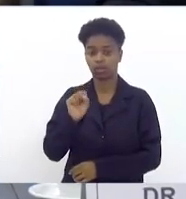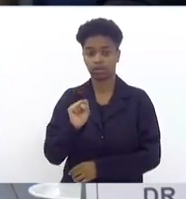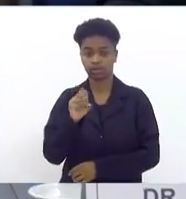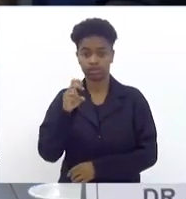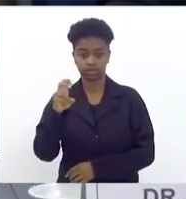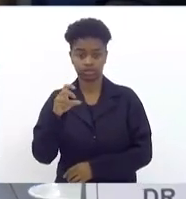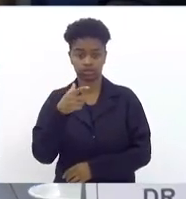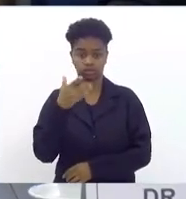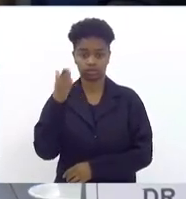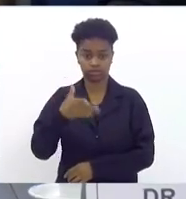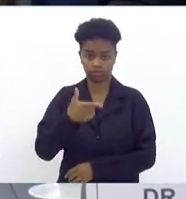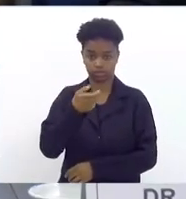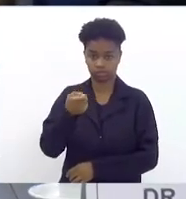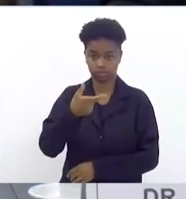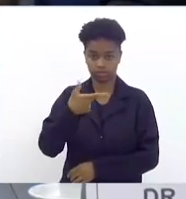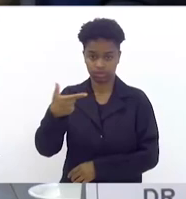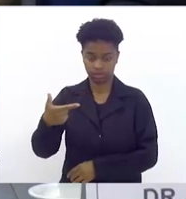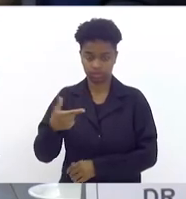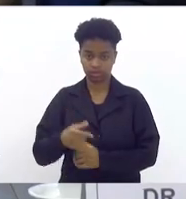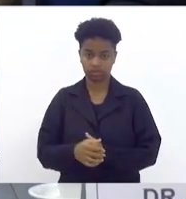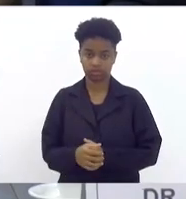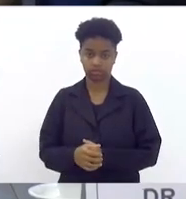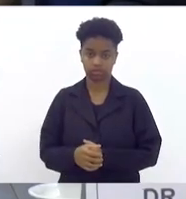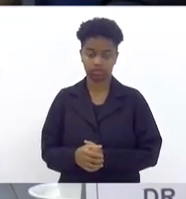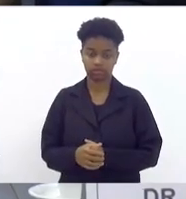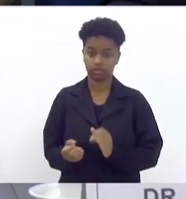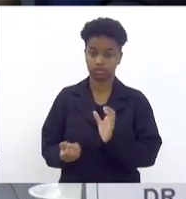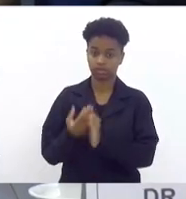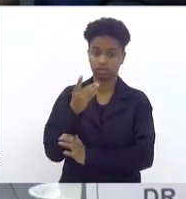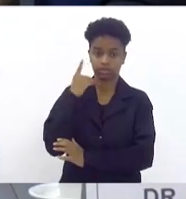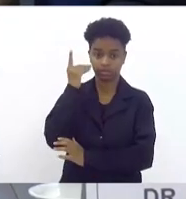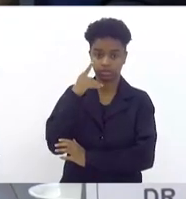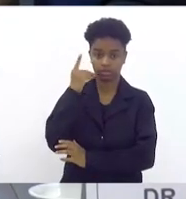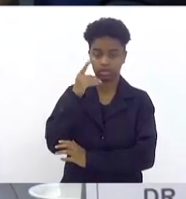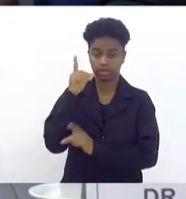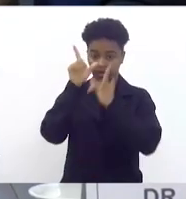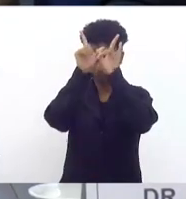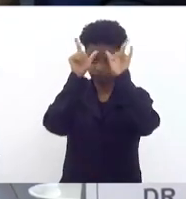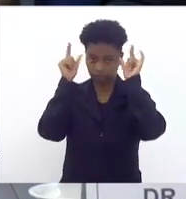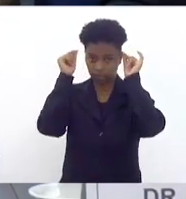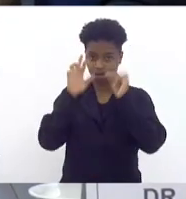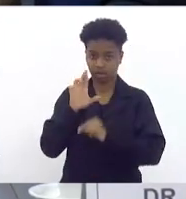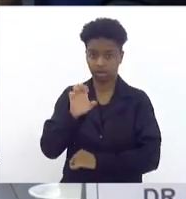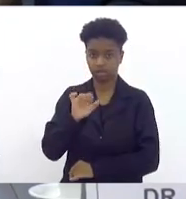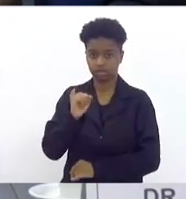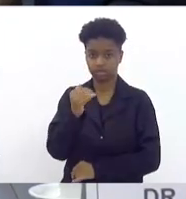9.585 de 22, de autoria da deputada enfermeira Regiane,